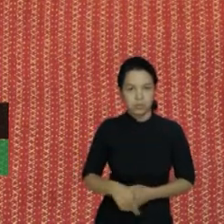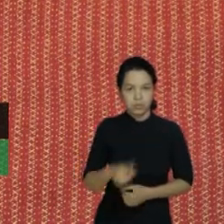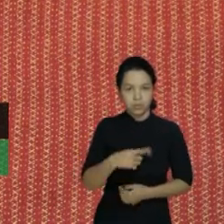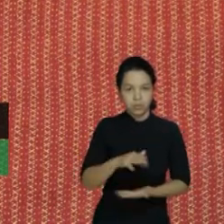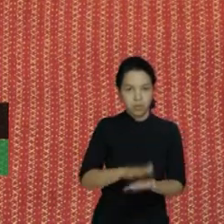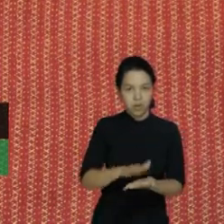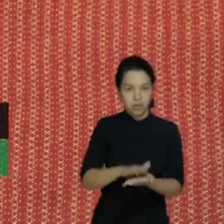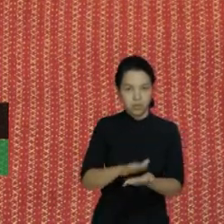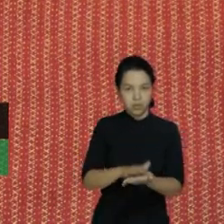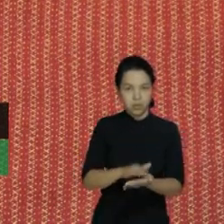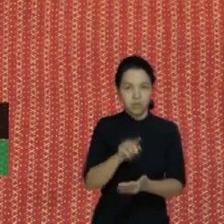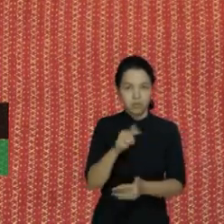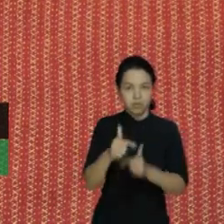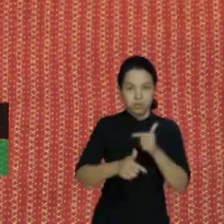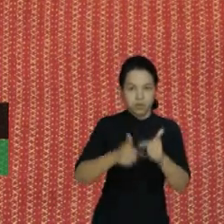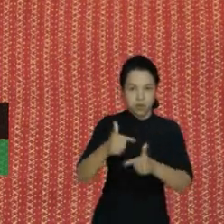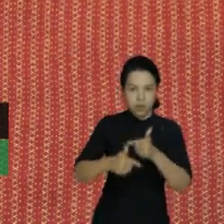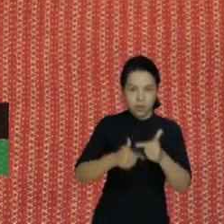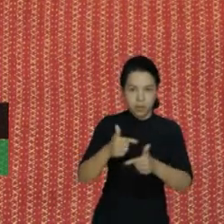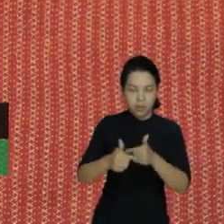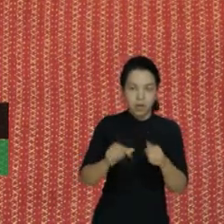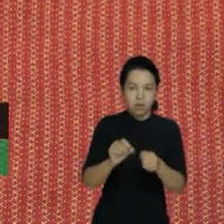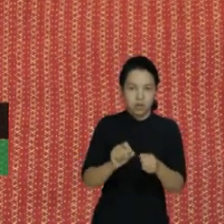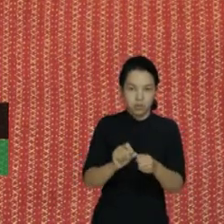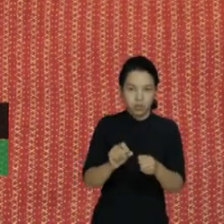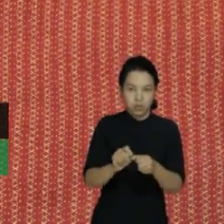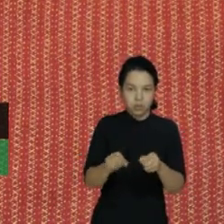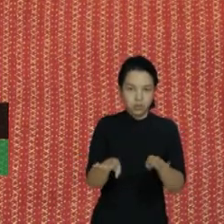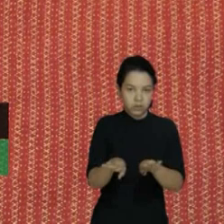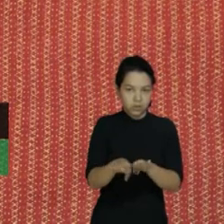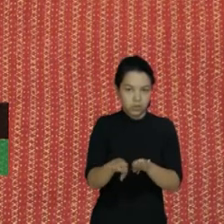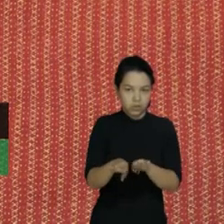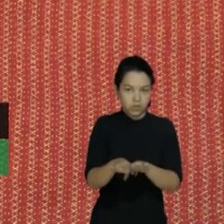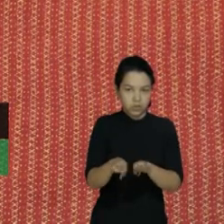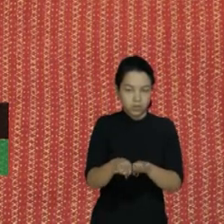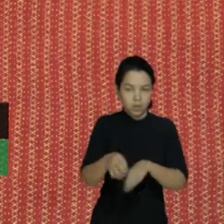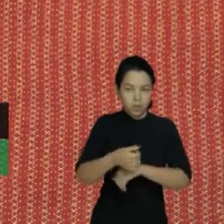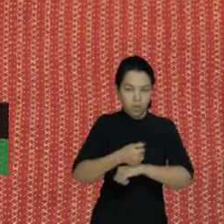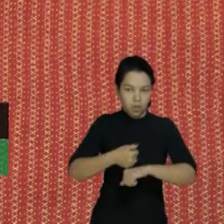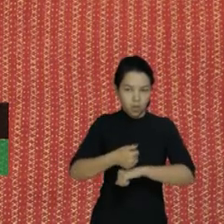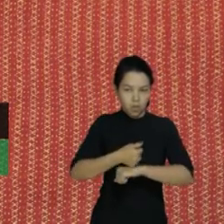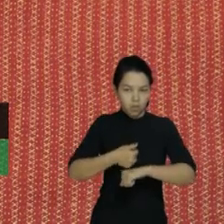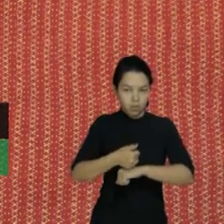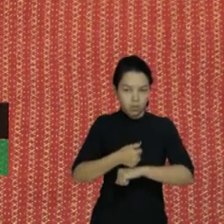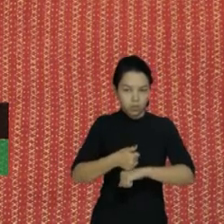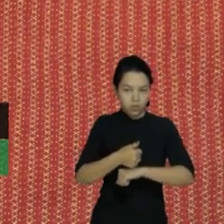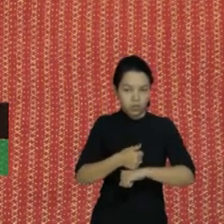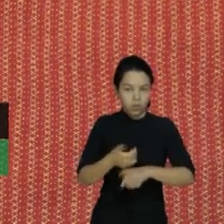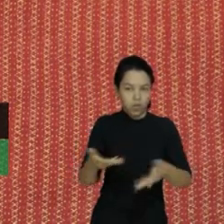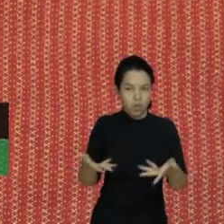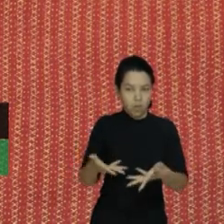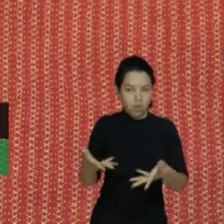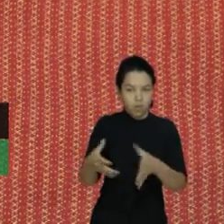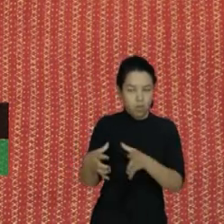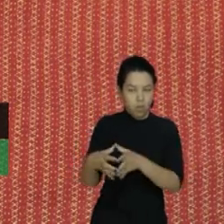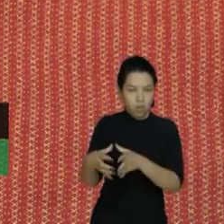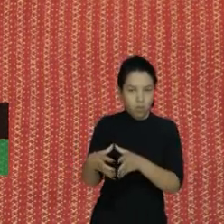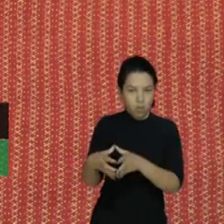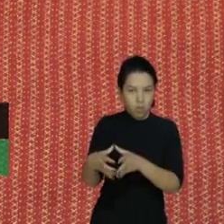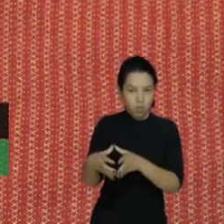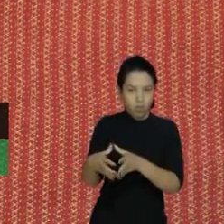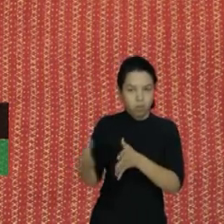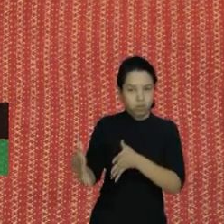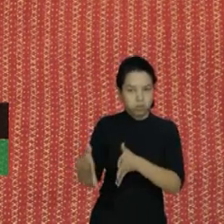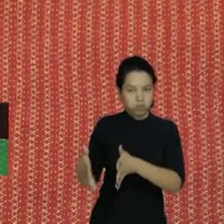Parabenizá-lo pelo seu grande trabalho e da forma profissional como é conduzido hoje o setor, uma